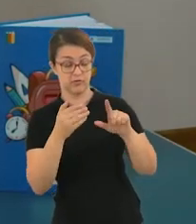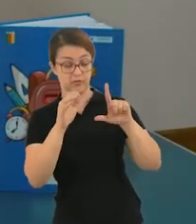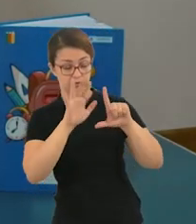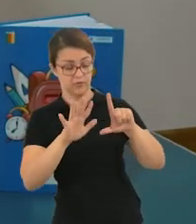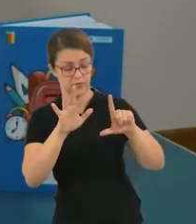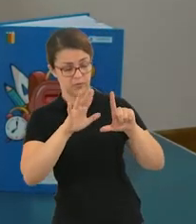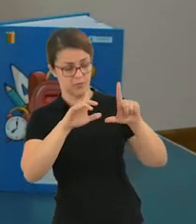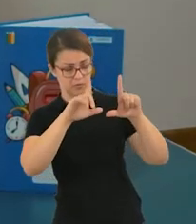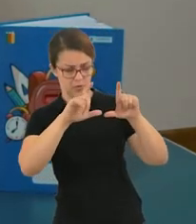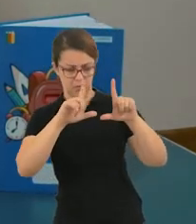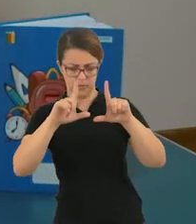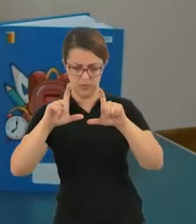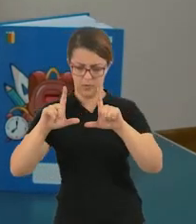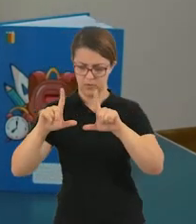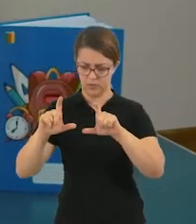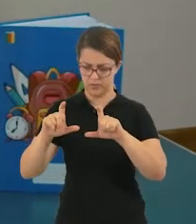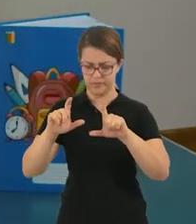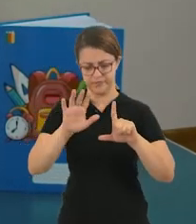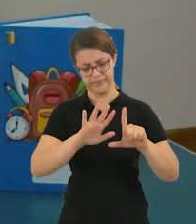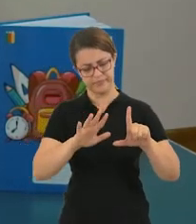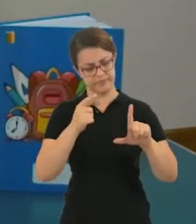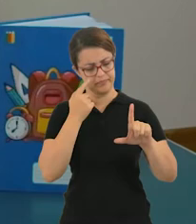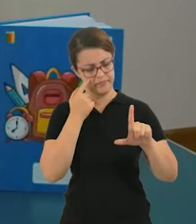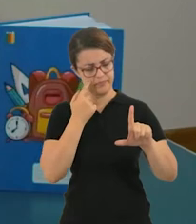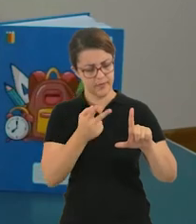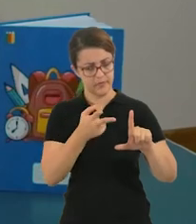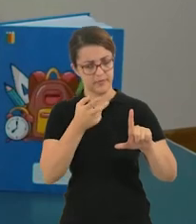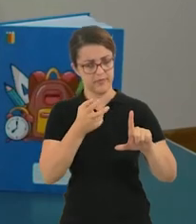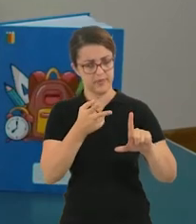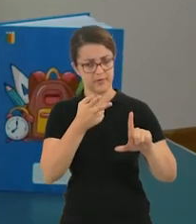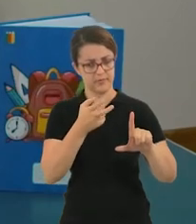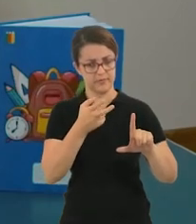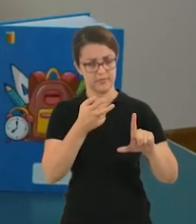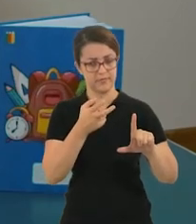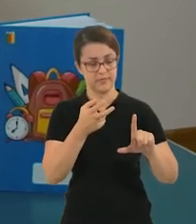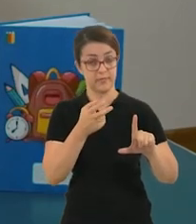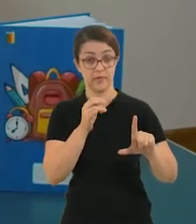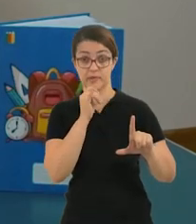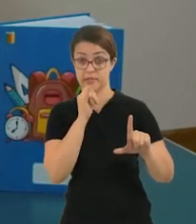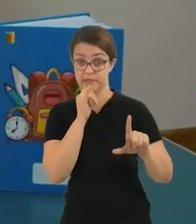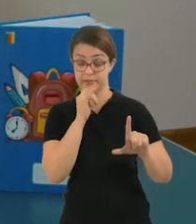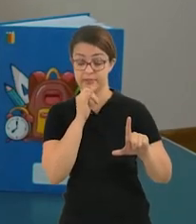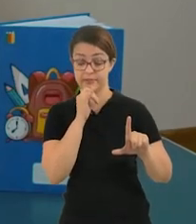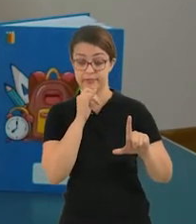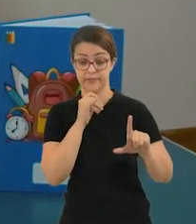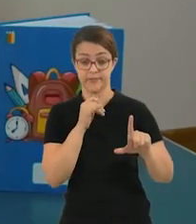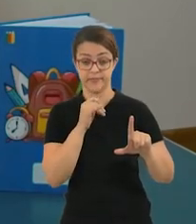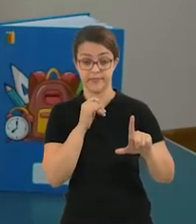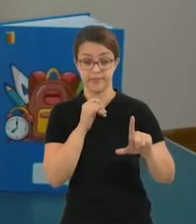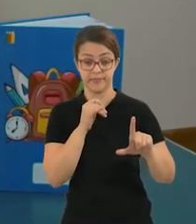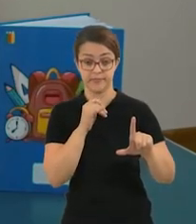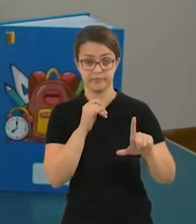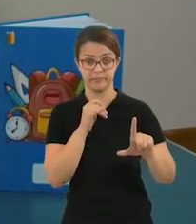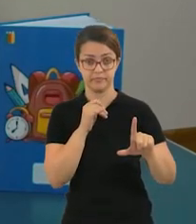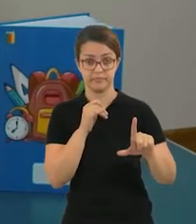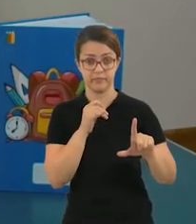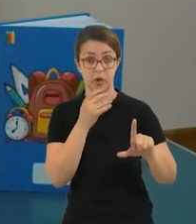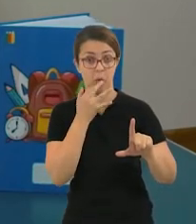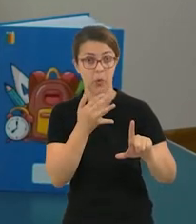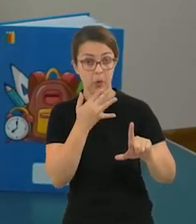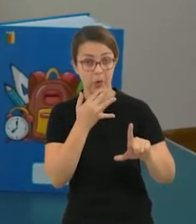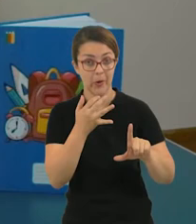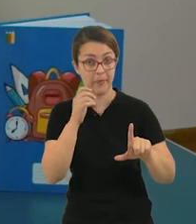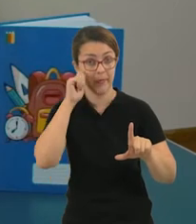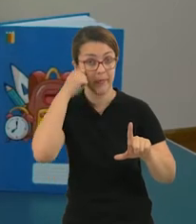três fotos. Você vai observar essa foto e você vai perceber algumas coisas nela. Por exemplo, ela está em preto e